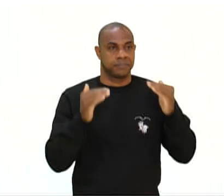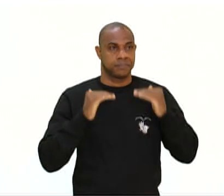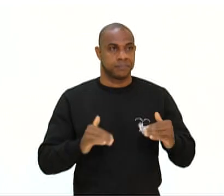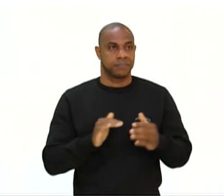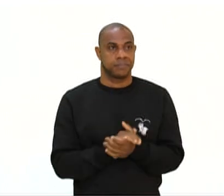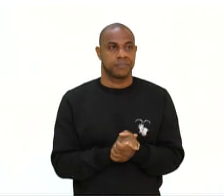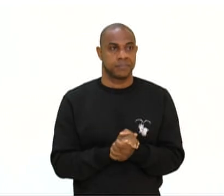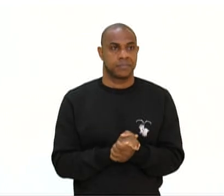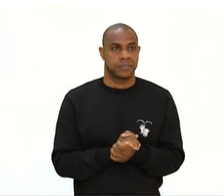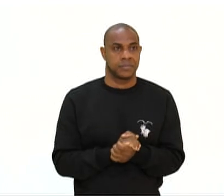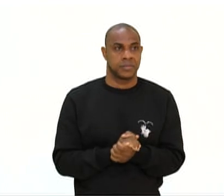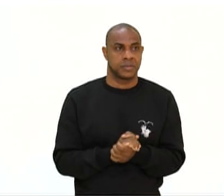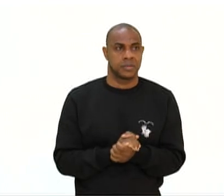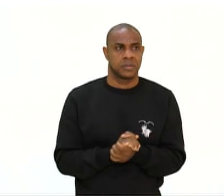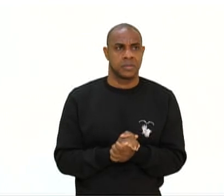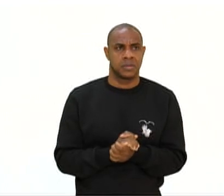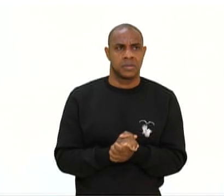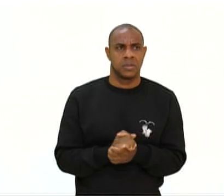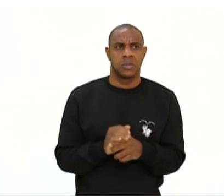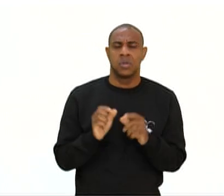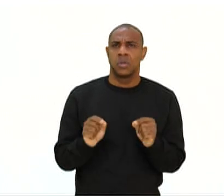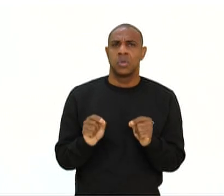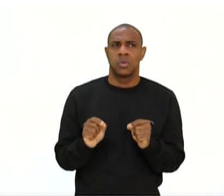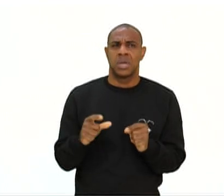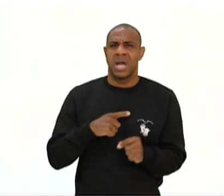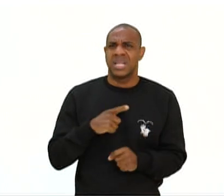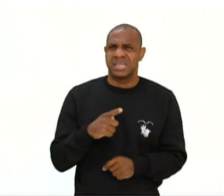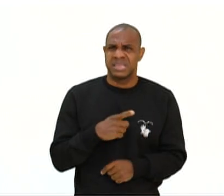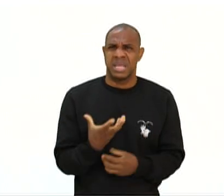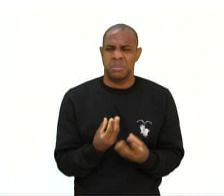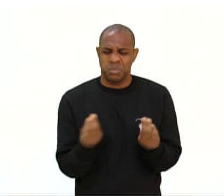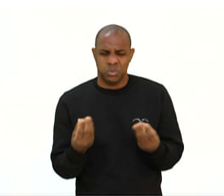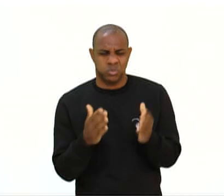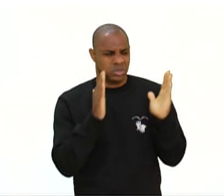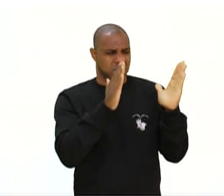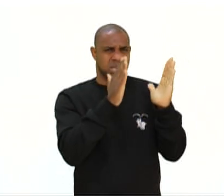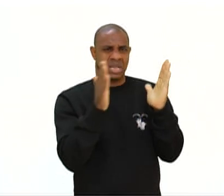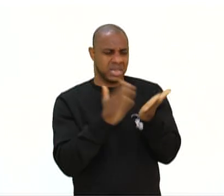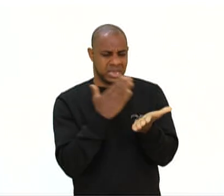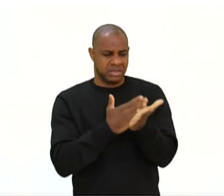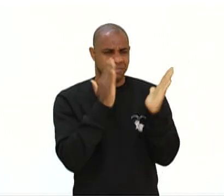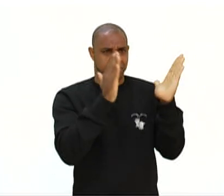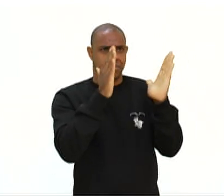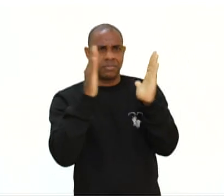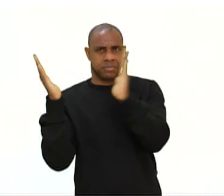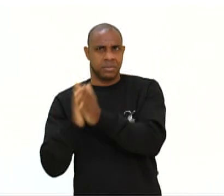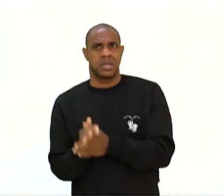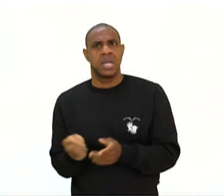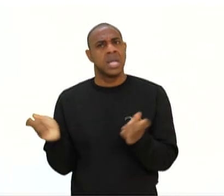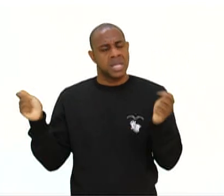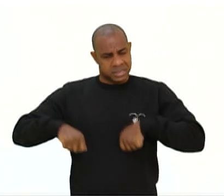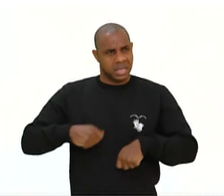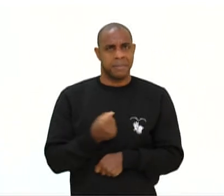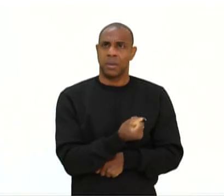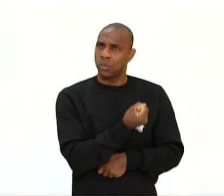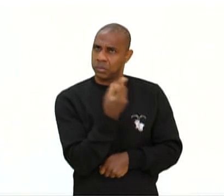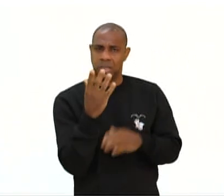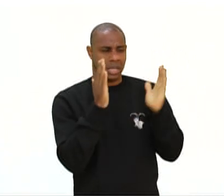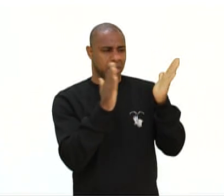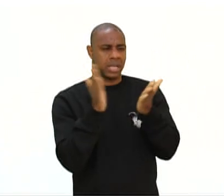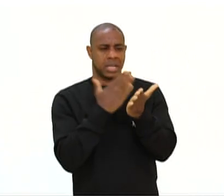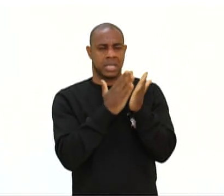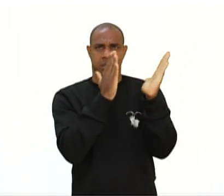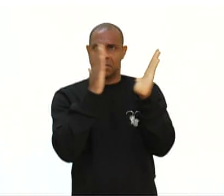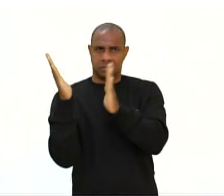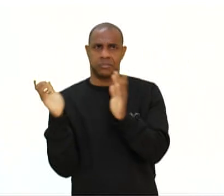many books on the shelf? Seria o quê? Há muitos livros na prateleira? Ok? Dá para contar a quantidade de livros.